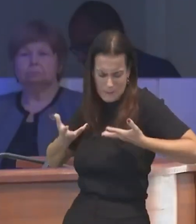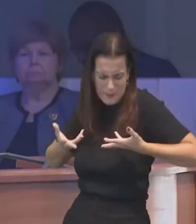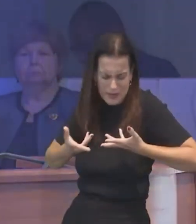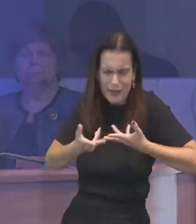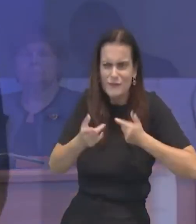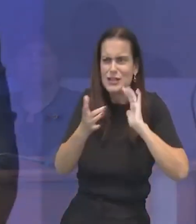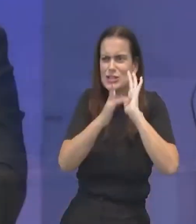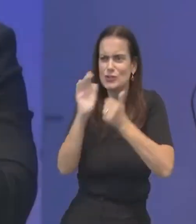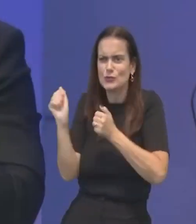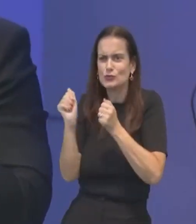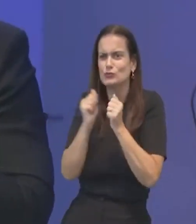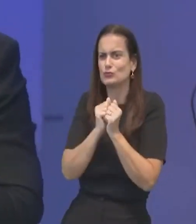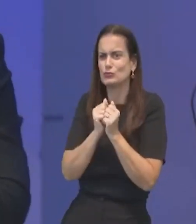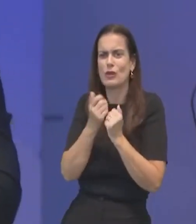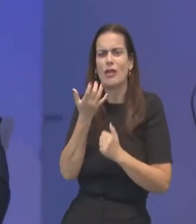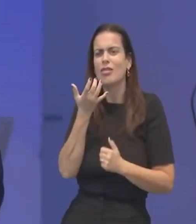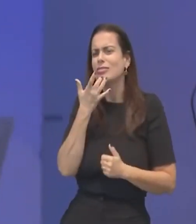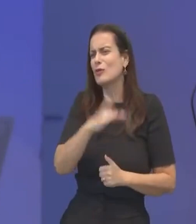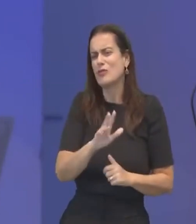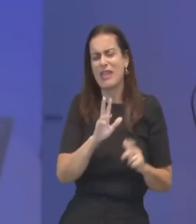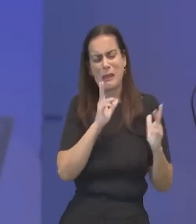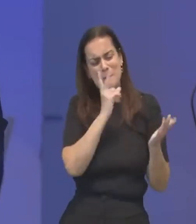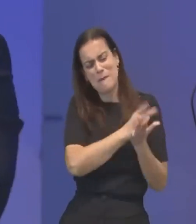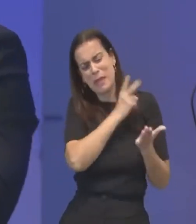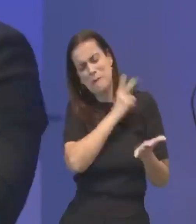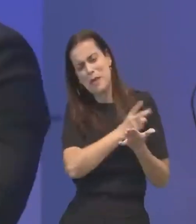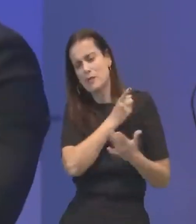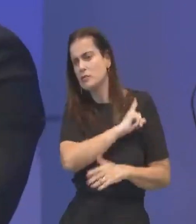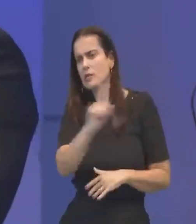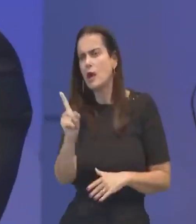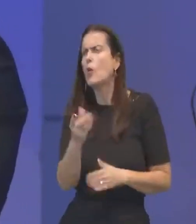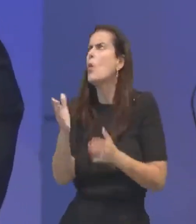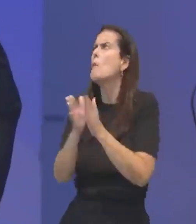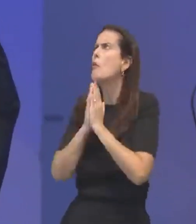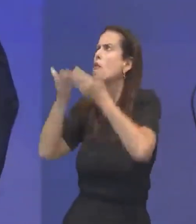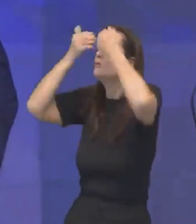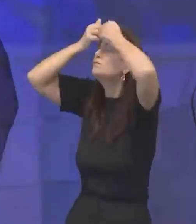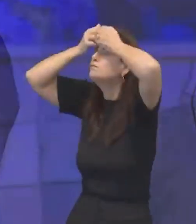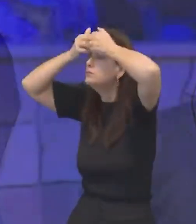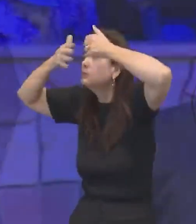presença. Não queremos mais ser os mesmos. Abra, Senhor, os meus olhos.